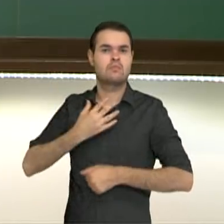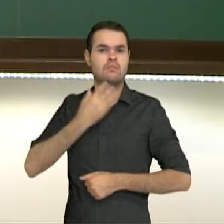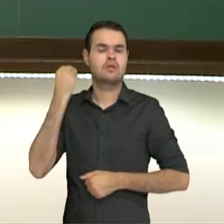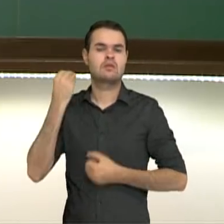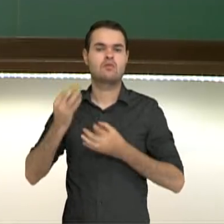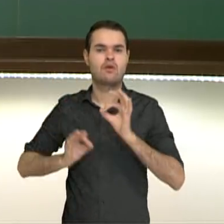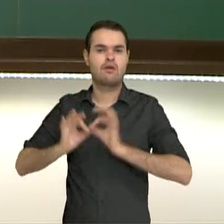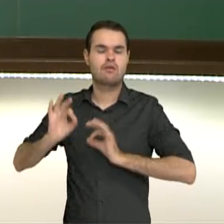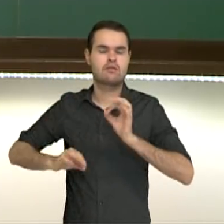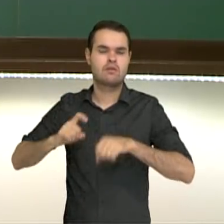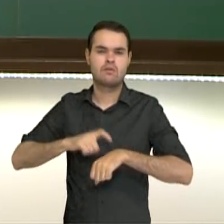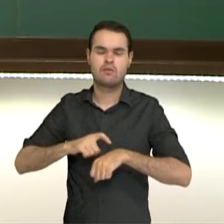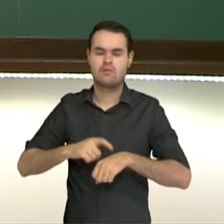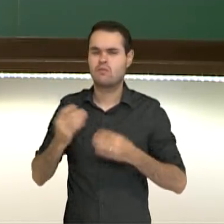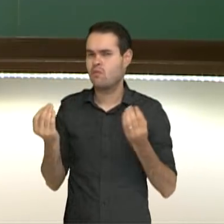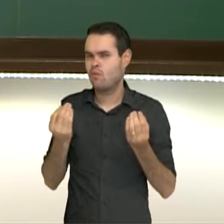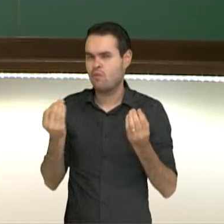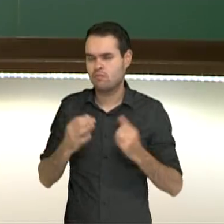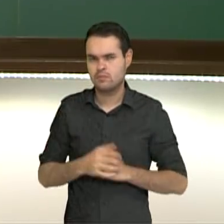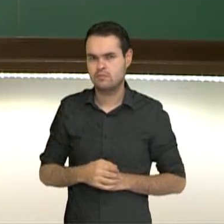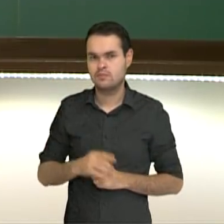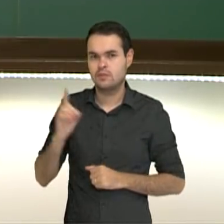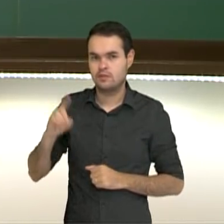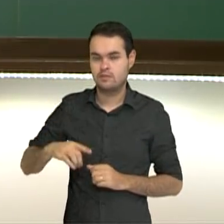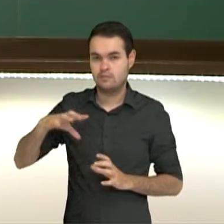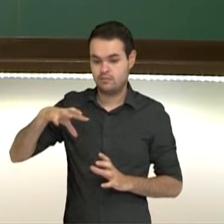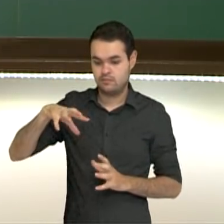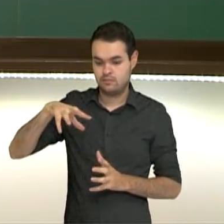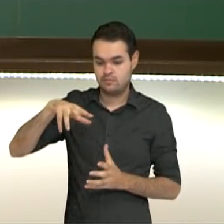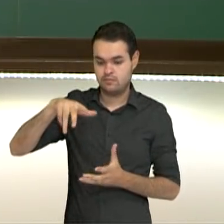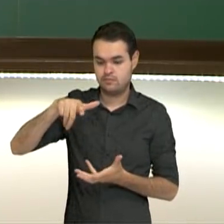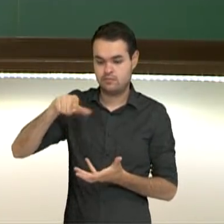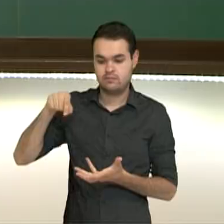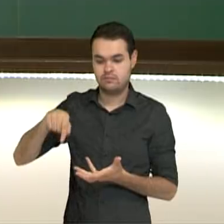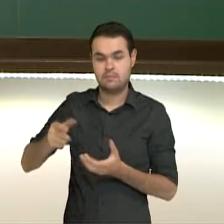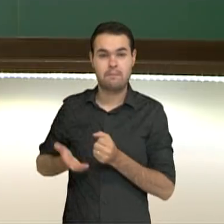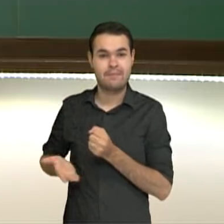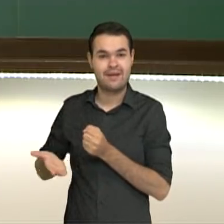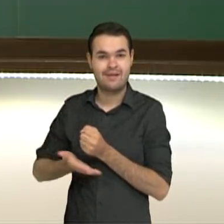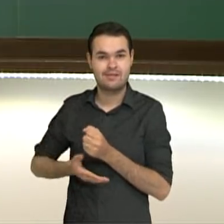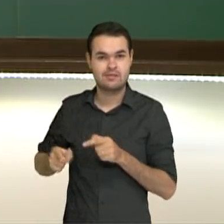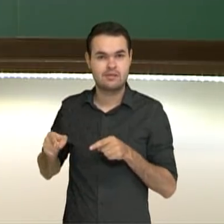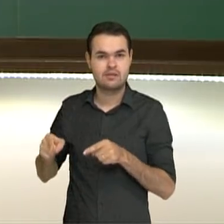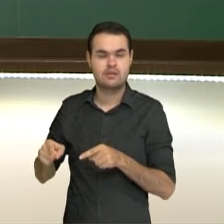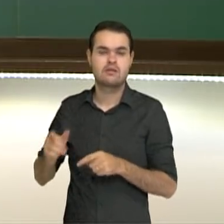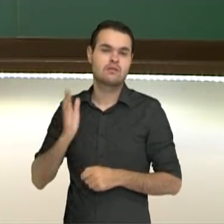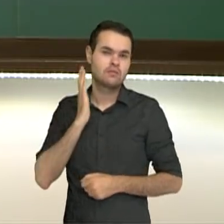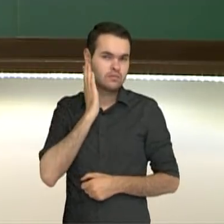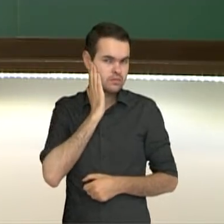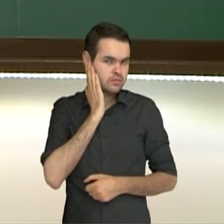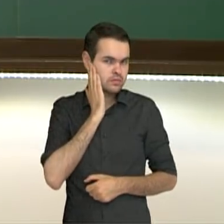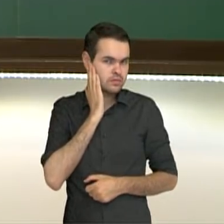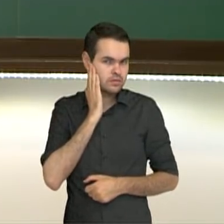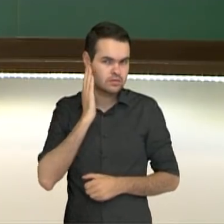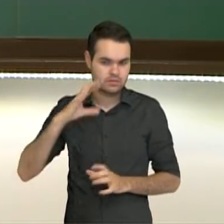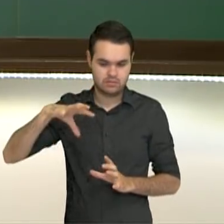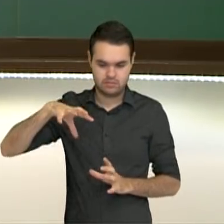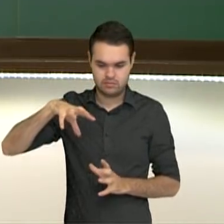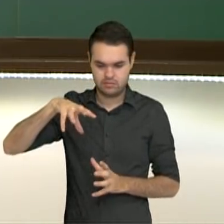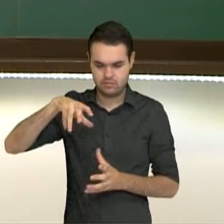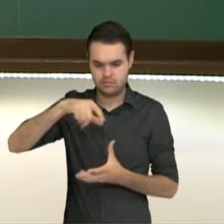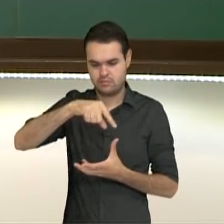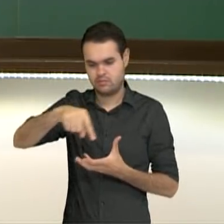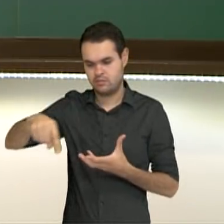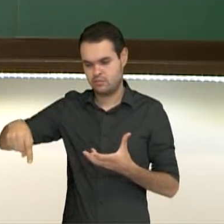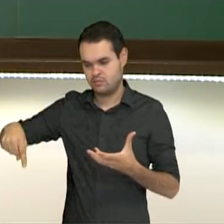foi feito isso? Foi baseado no movimento de rotação. Então eu sei que a Terra, para dar a volta